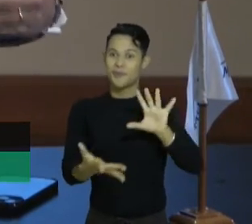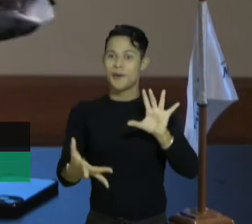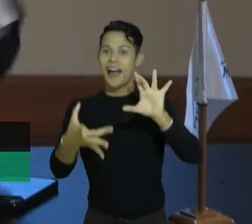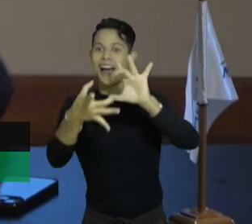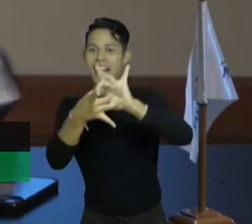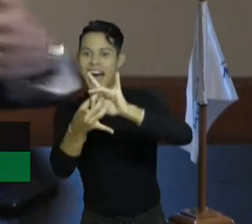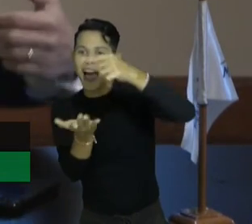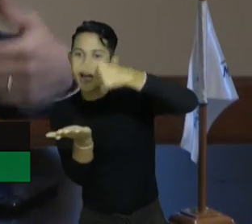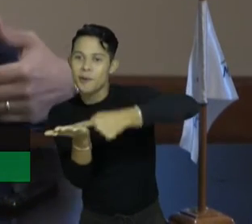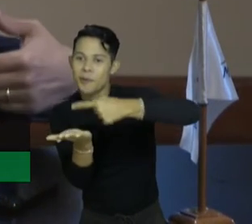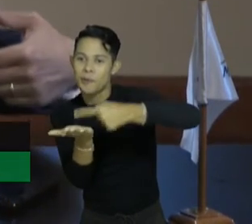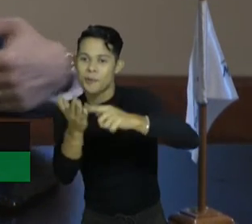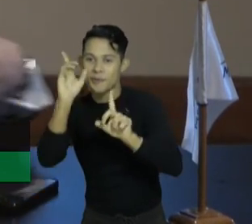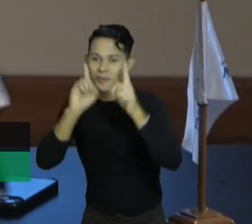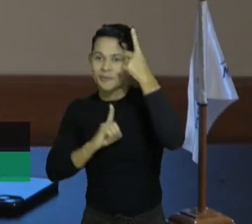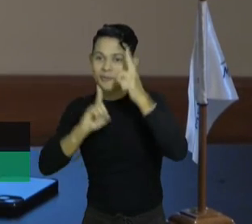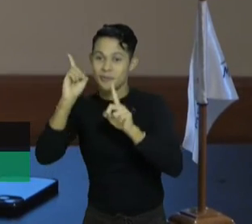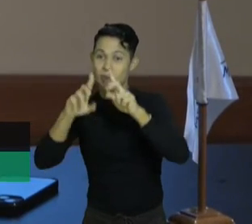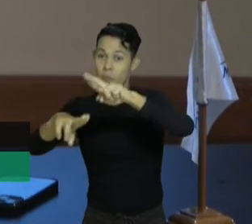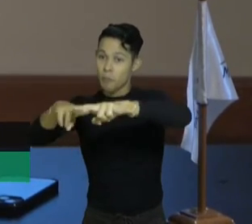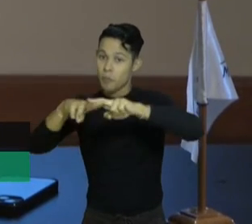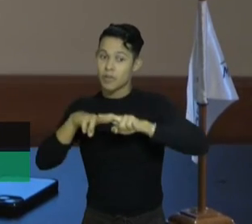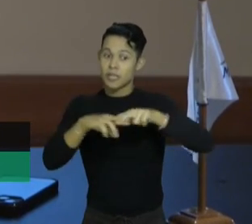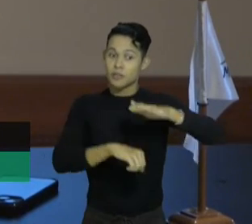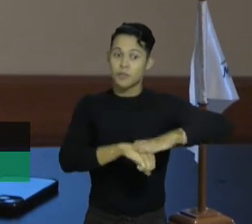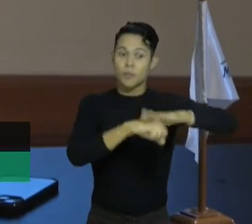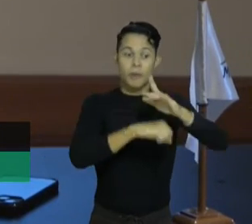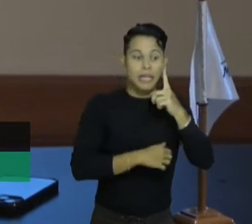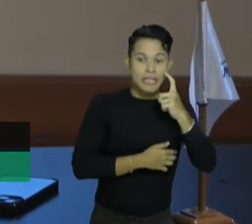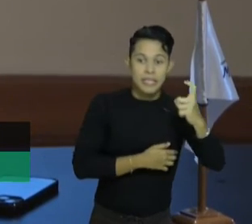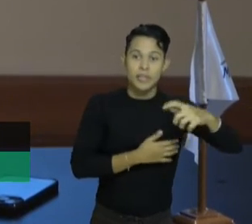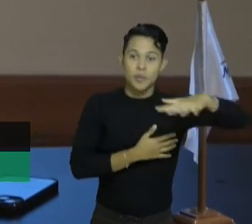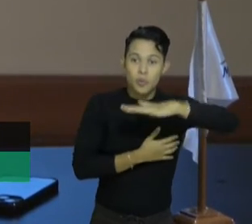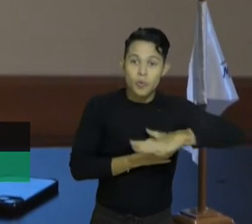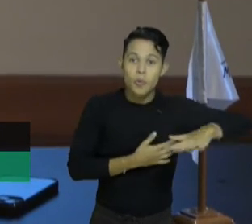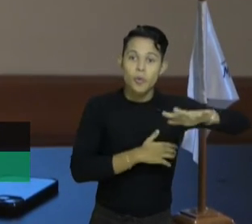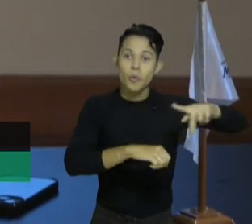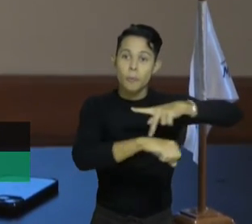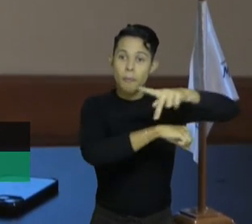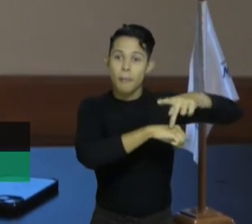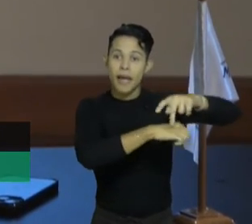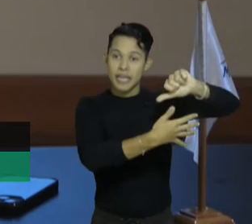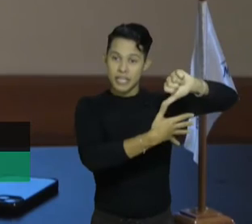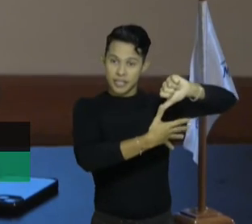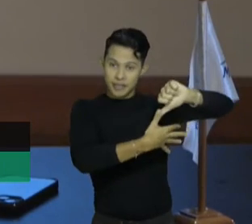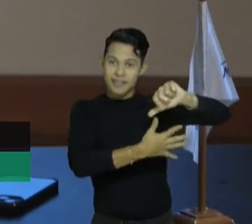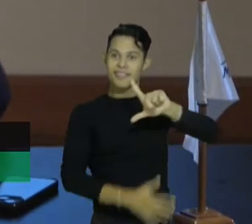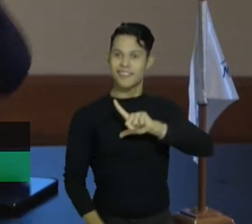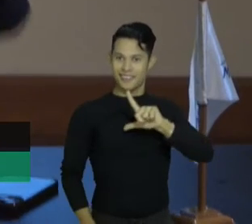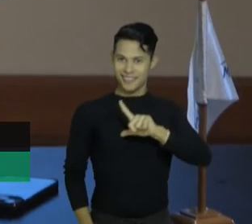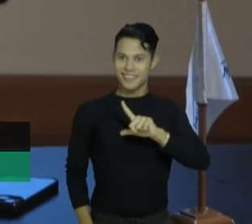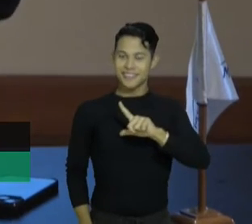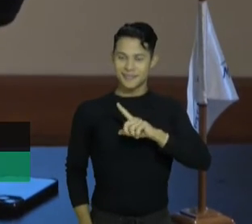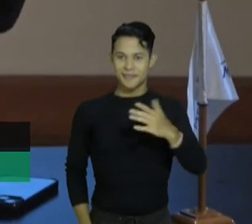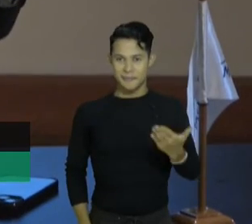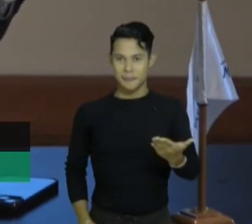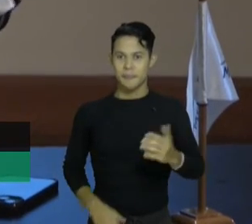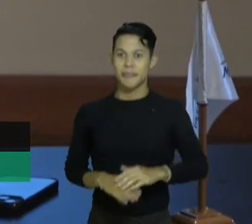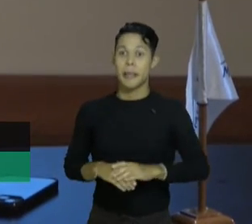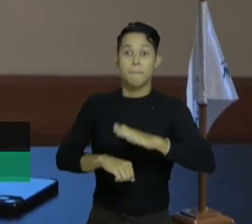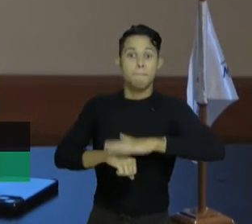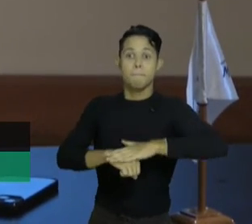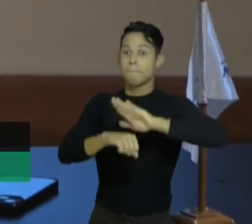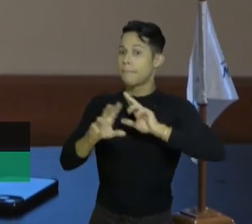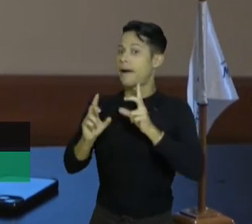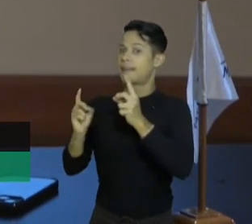Chile tem mais interesse os demais países sul-americanos t em negociar com o Chile ou seja mais comércio Extra